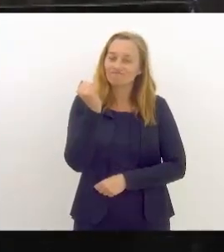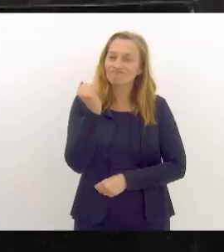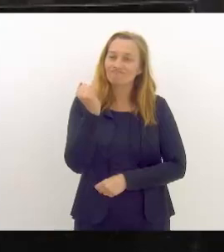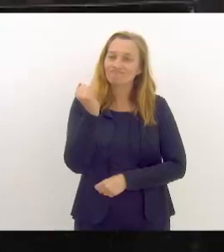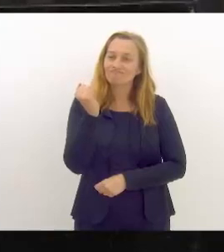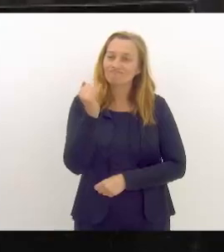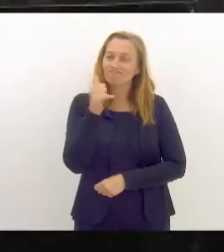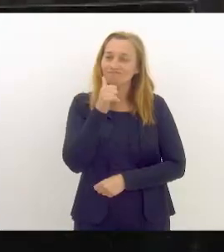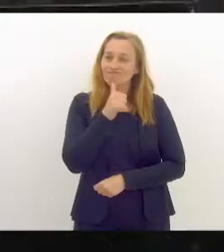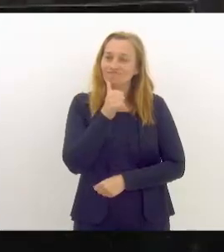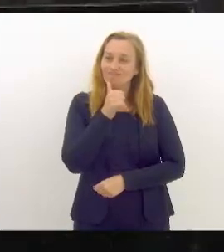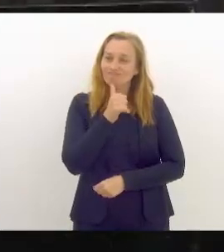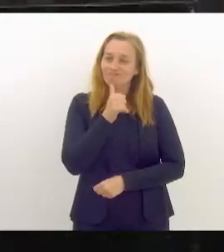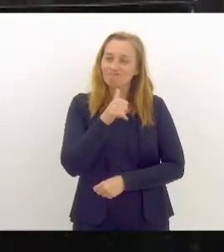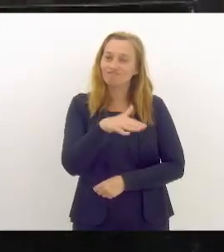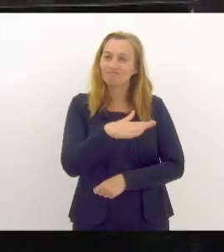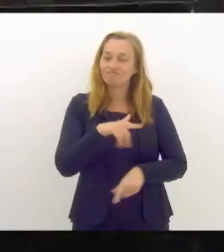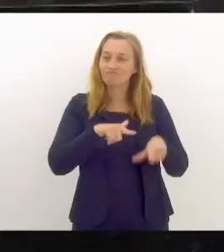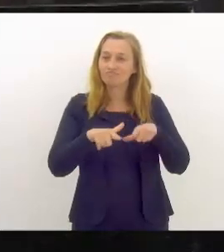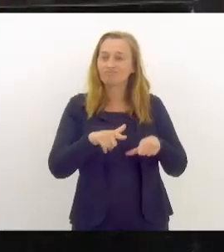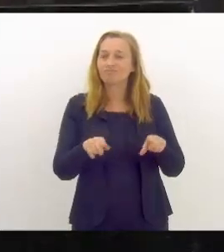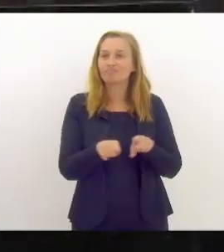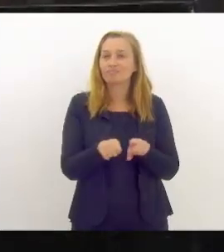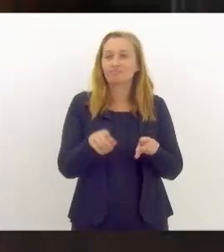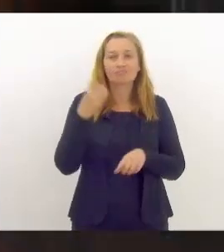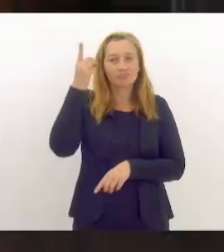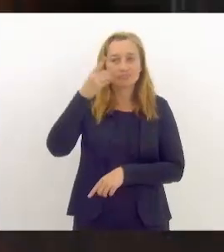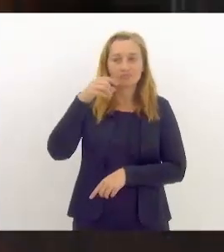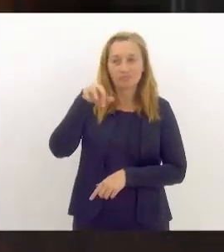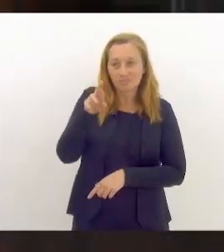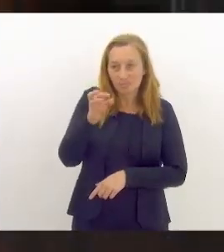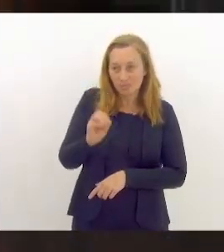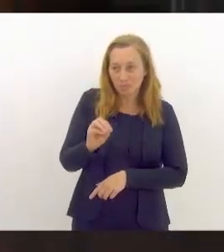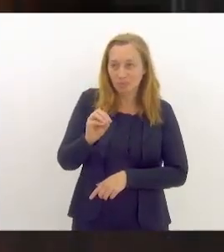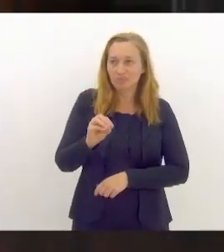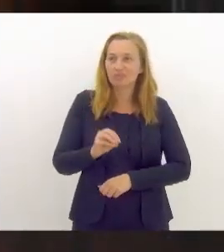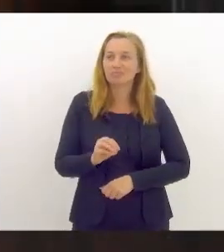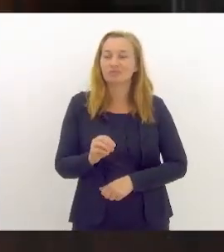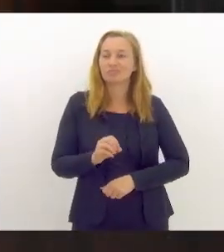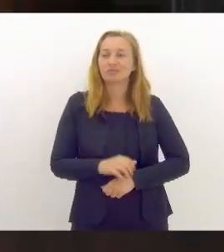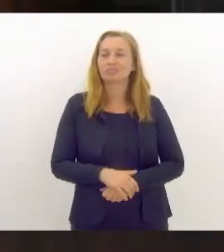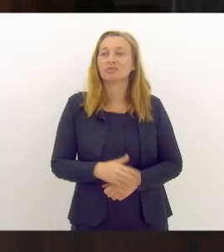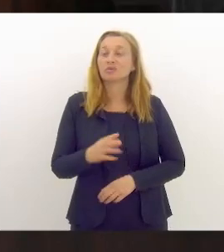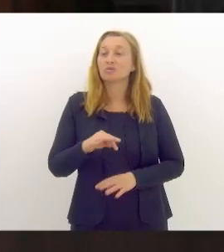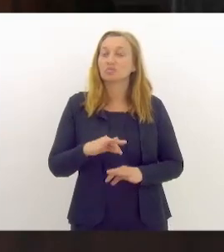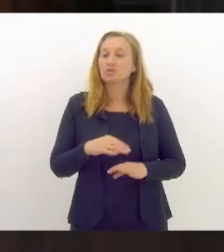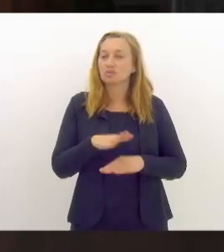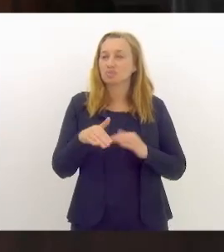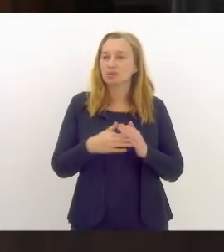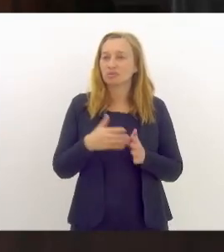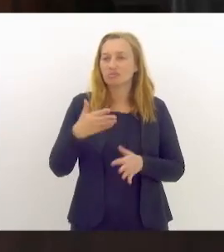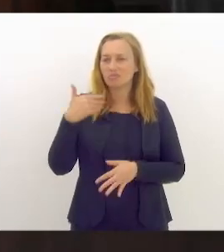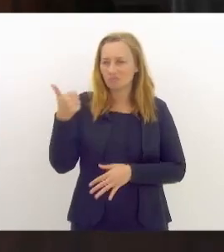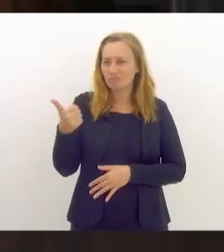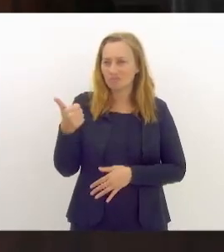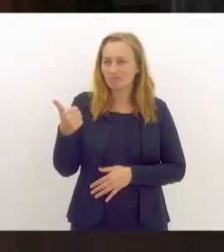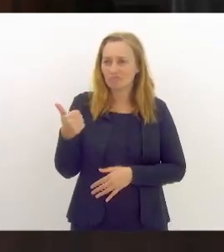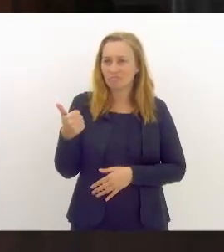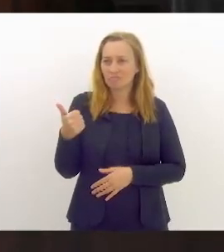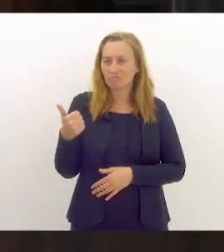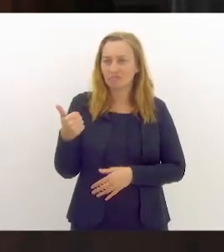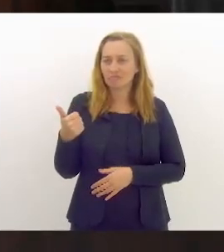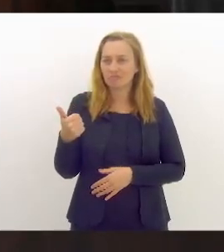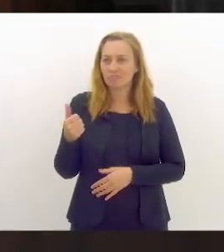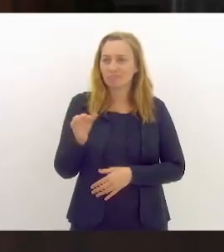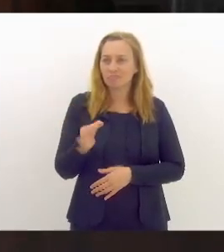mulheres e o deputado Bruno da Ué eu quero dizer assim todos os melhores amigos da web todos os amigos melhores amigos